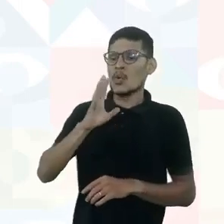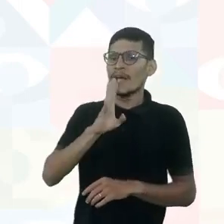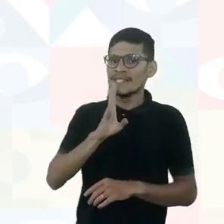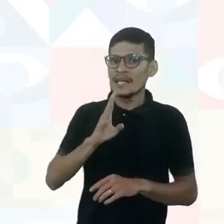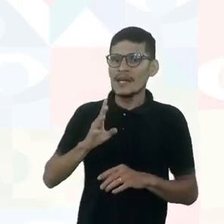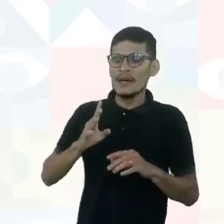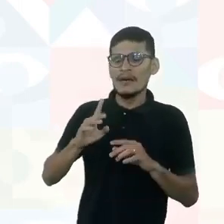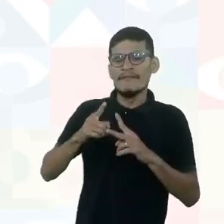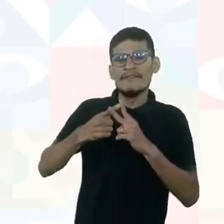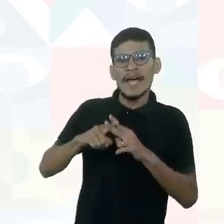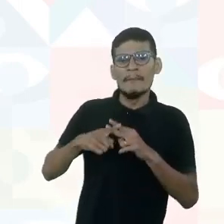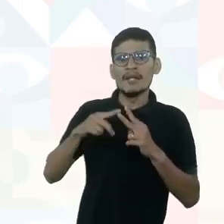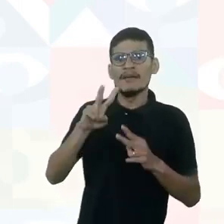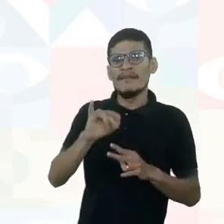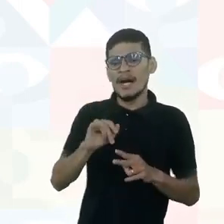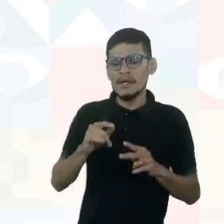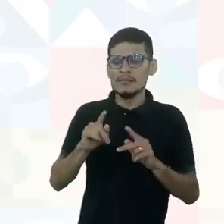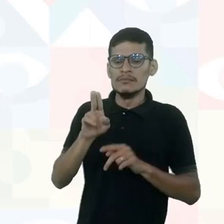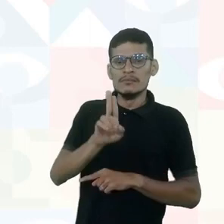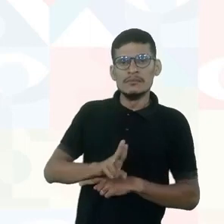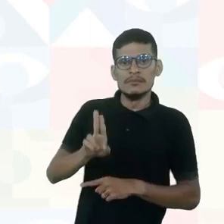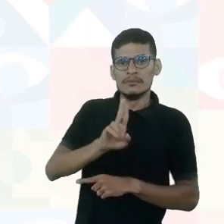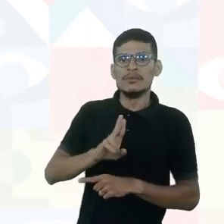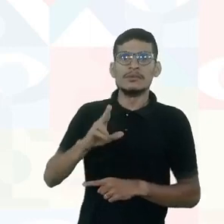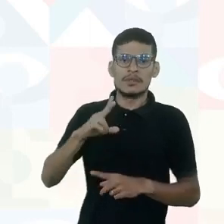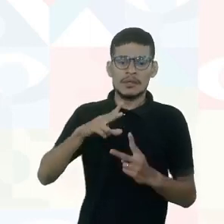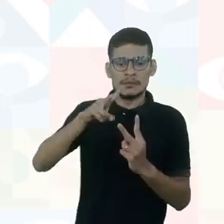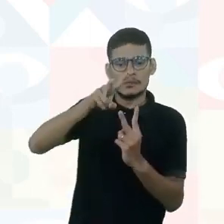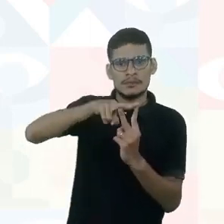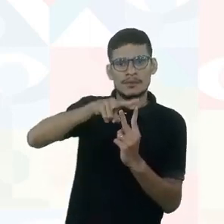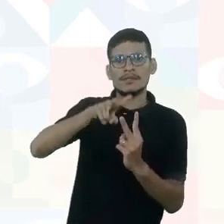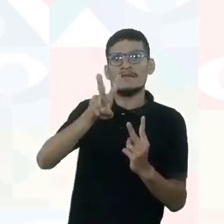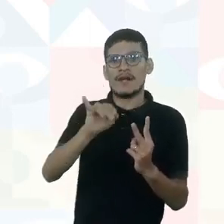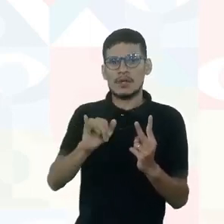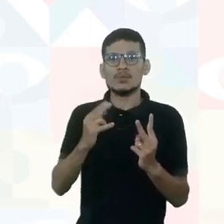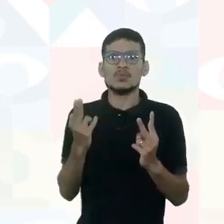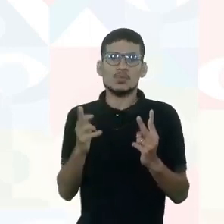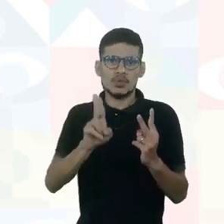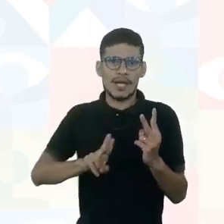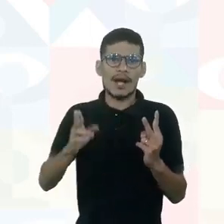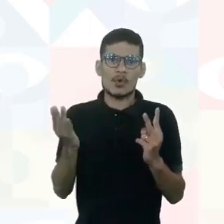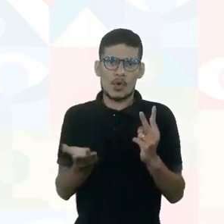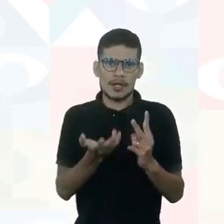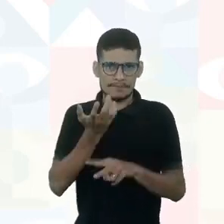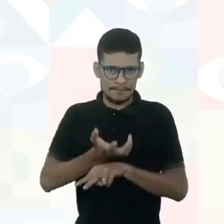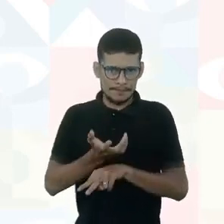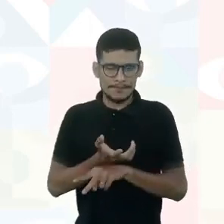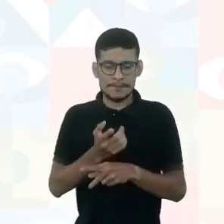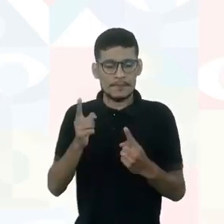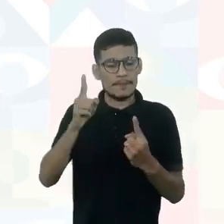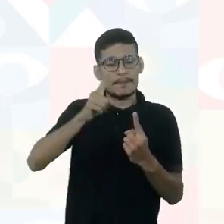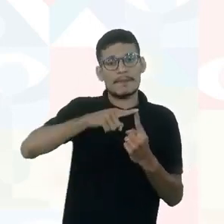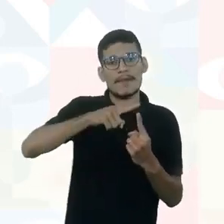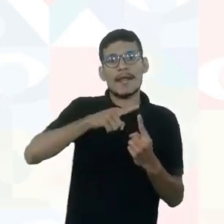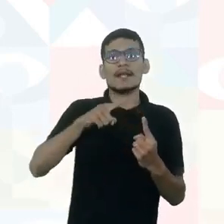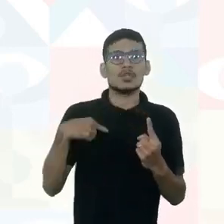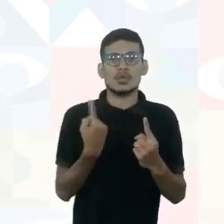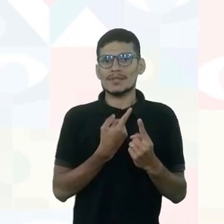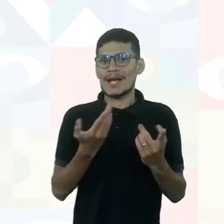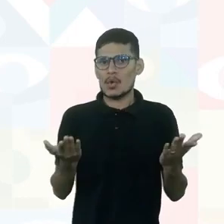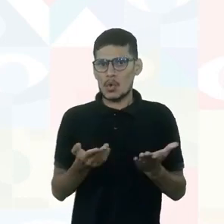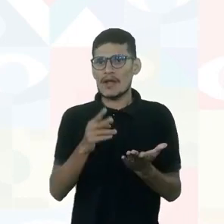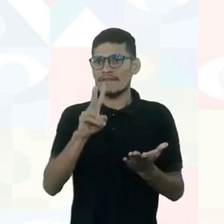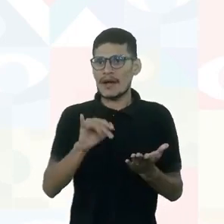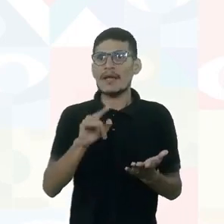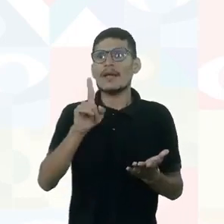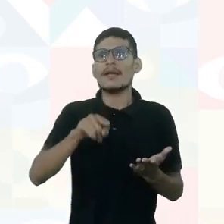vai utilizar. A gente vai utilizar duas ferramentas nessa disciplina. A primeira, que é a que a gente vai ver agora para edição